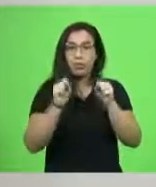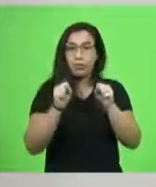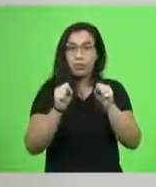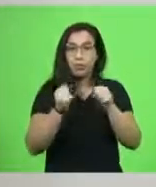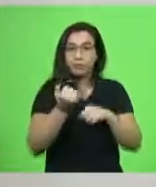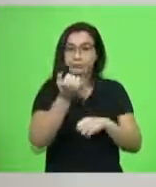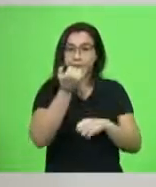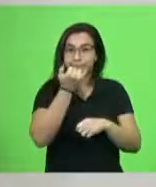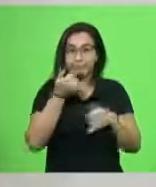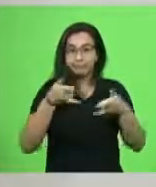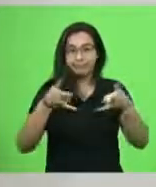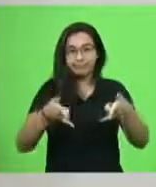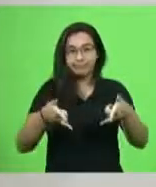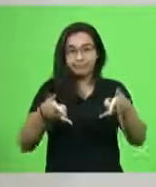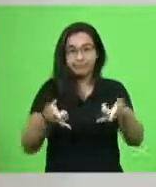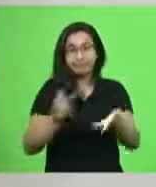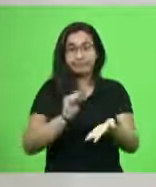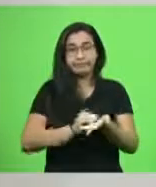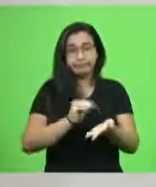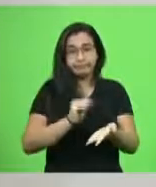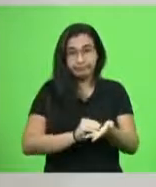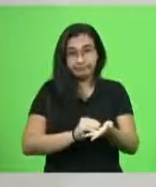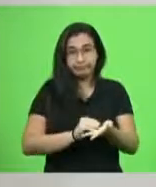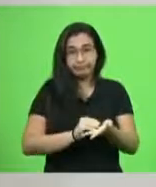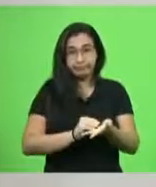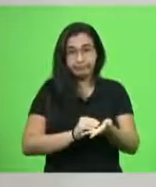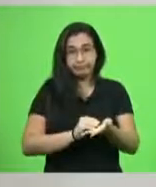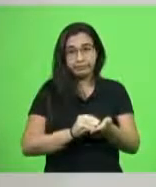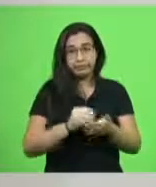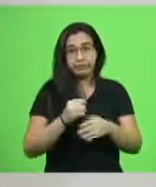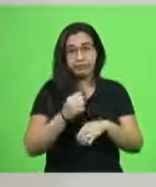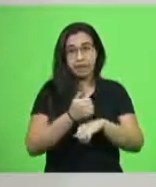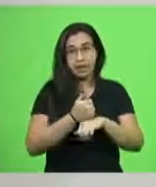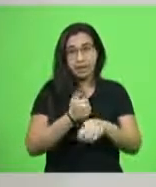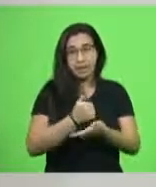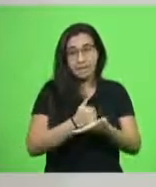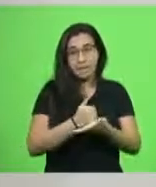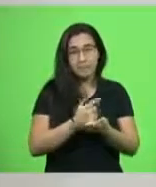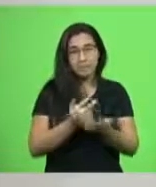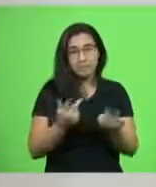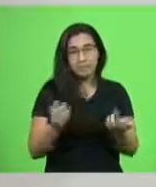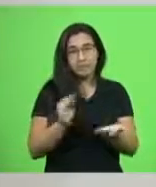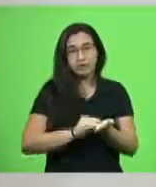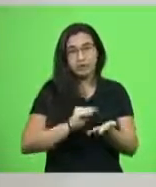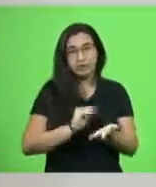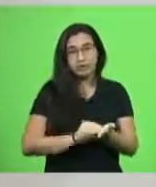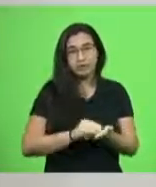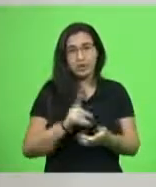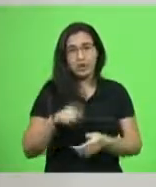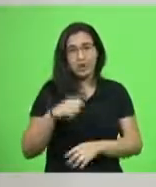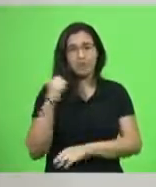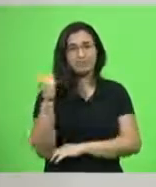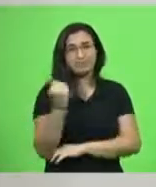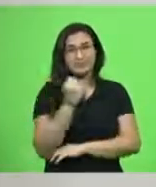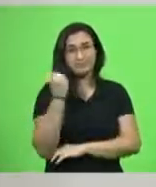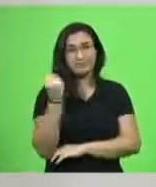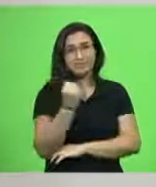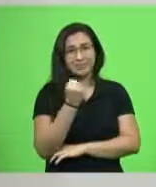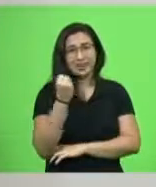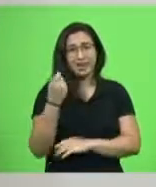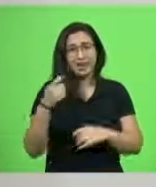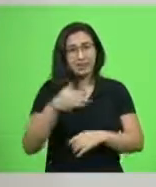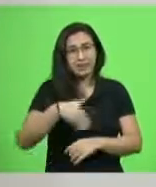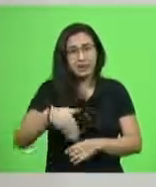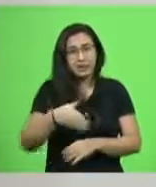leitos suficientes para dar conta desse crescimento. A situação é muito grave e a gente